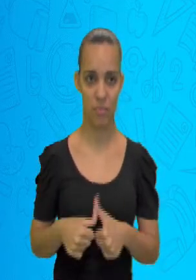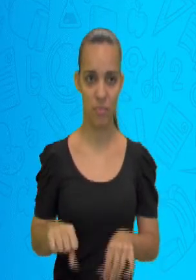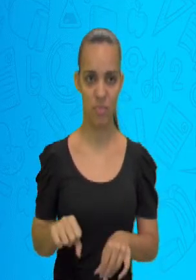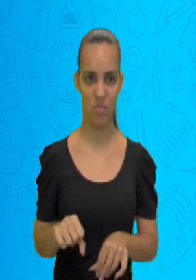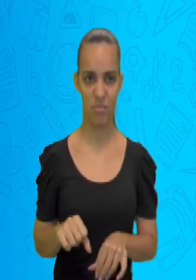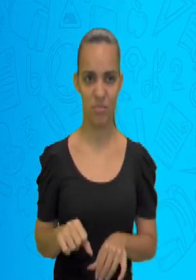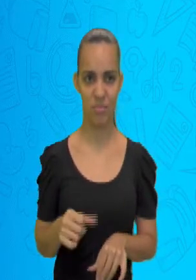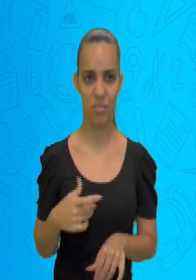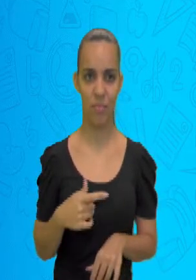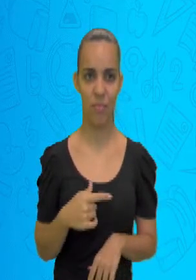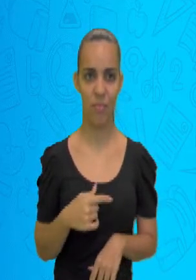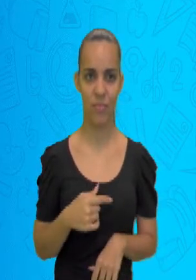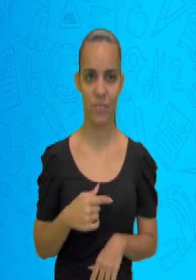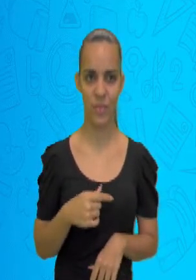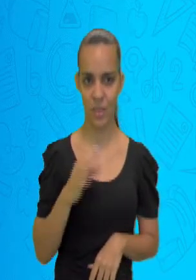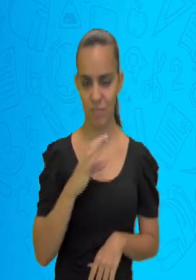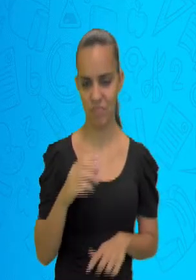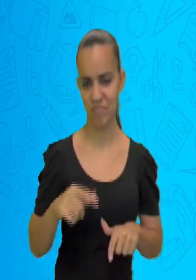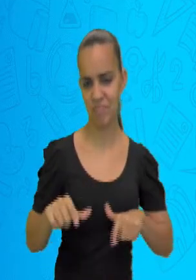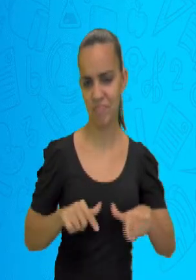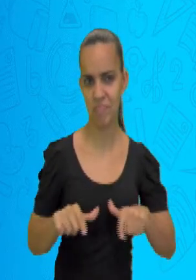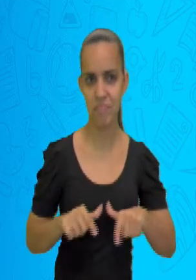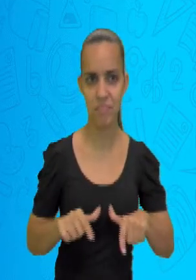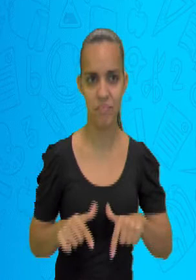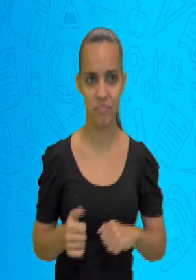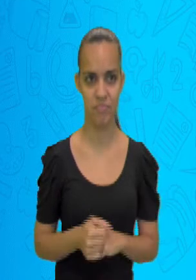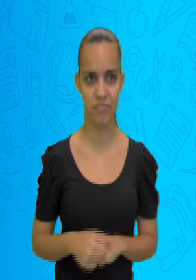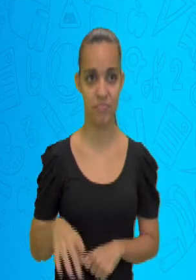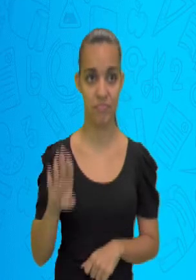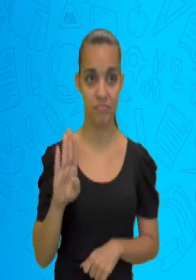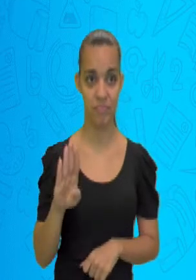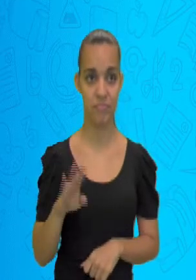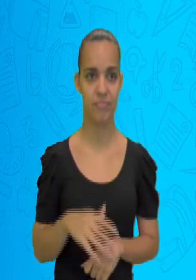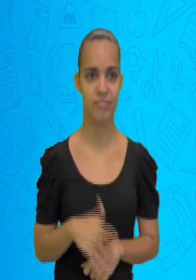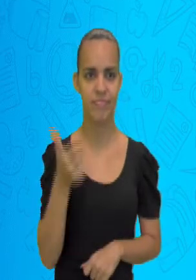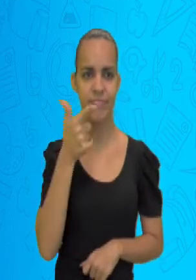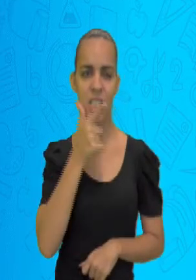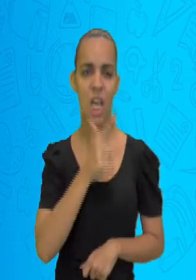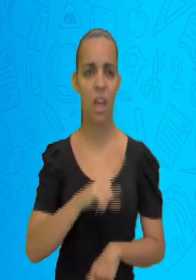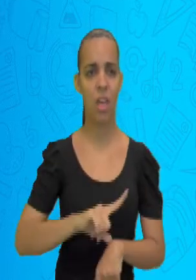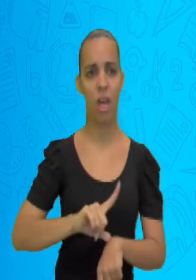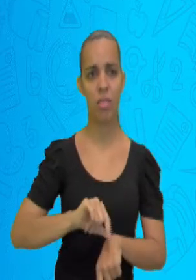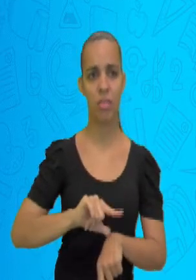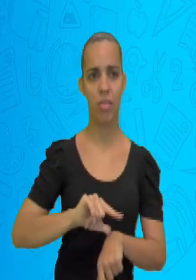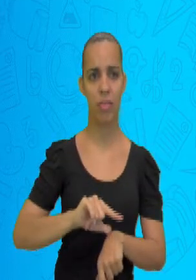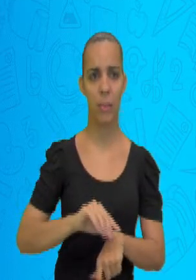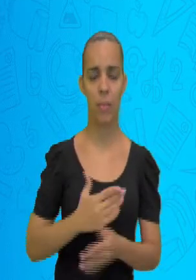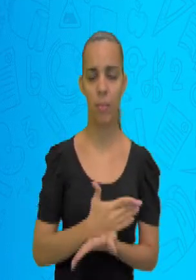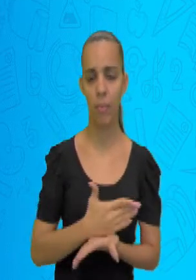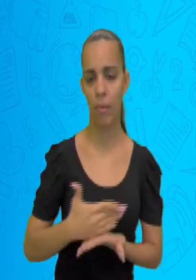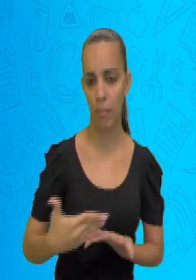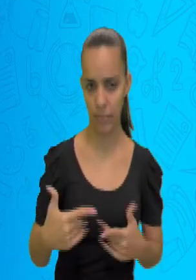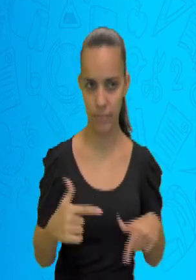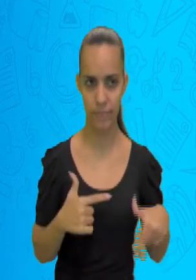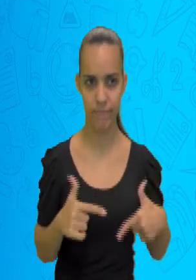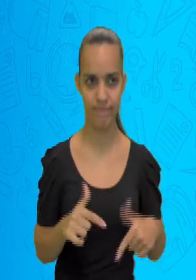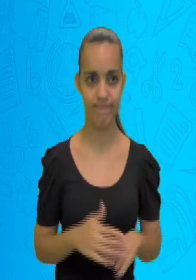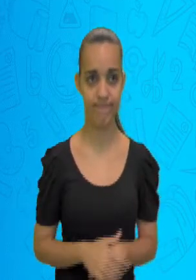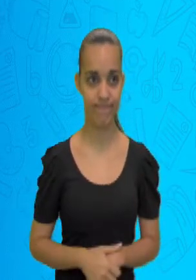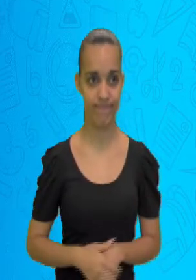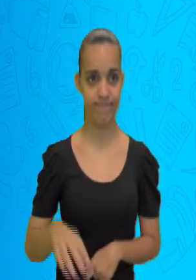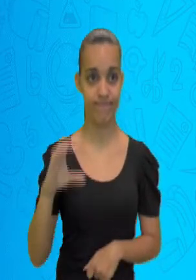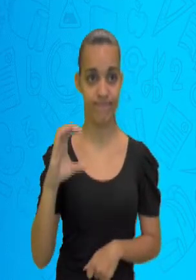ficar meditando sobre o seu trabalho. Letra B, ganhar tempo até começar a trabalhar.